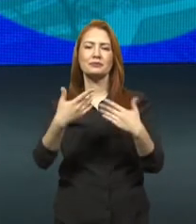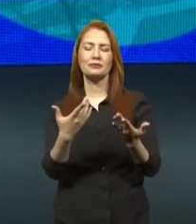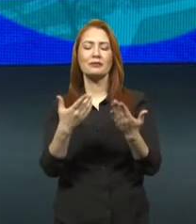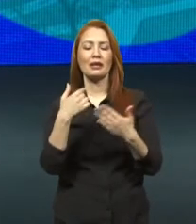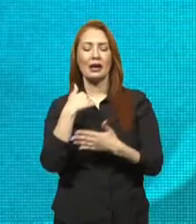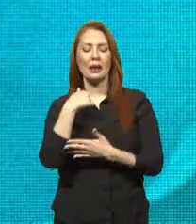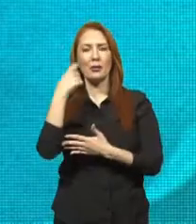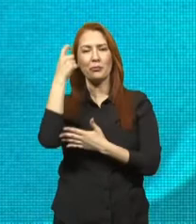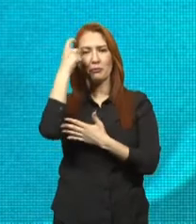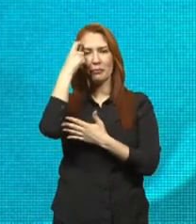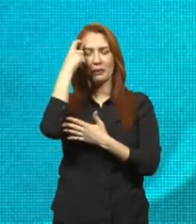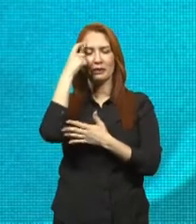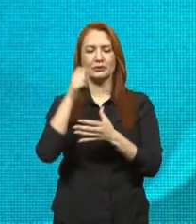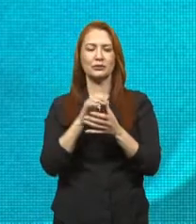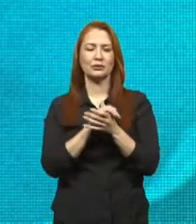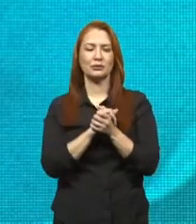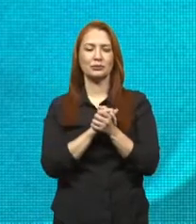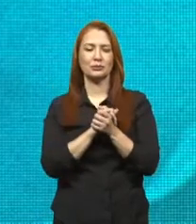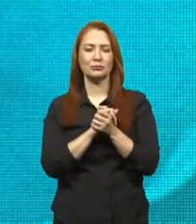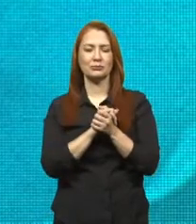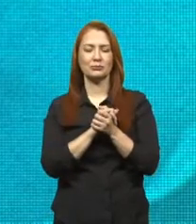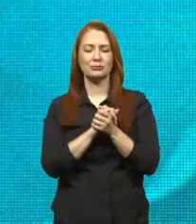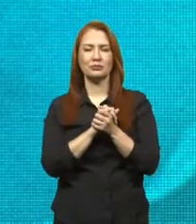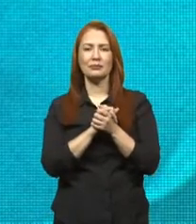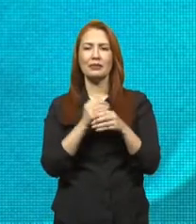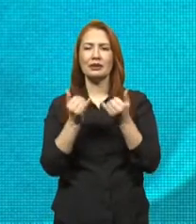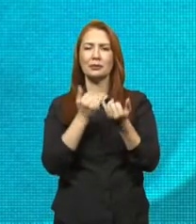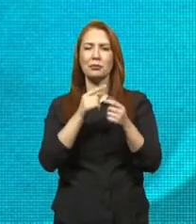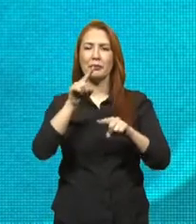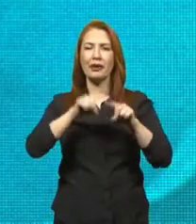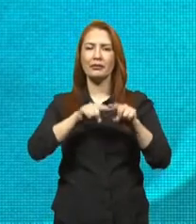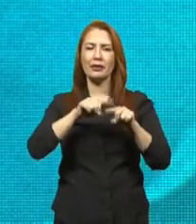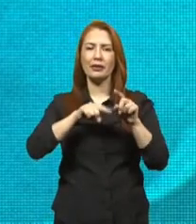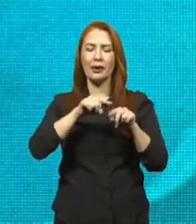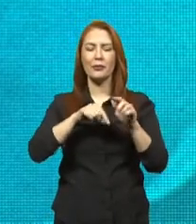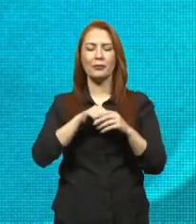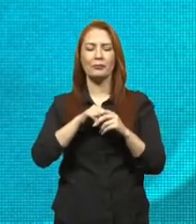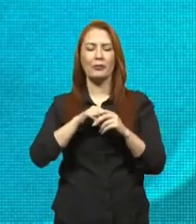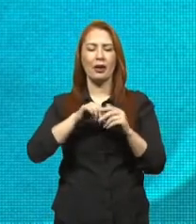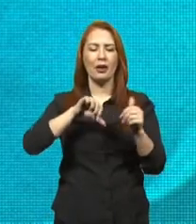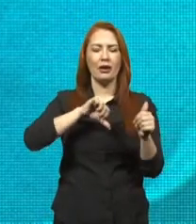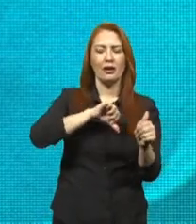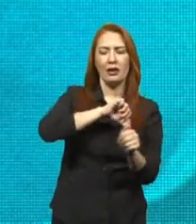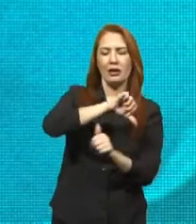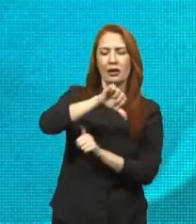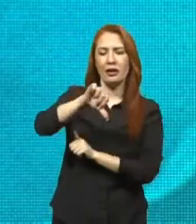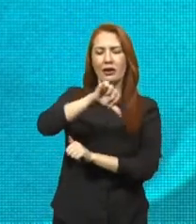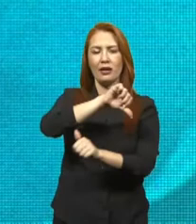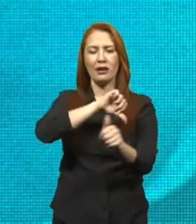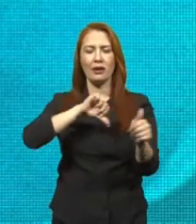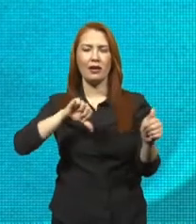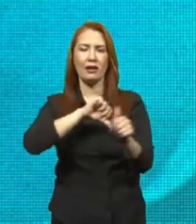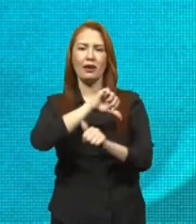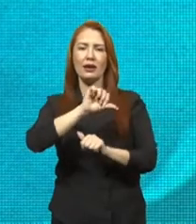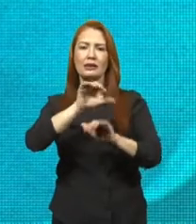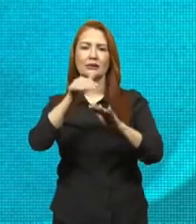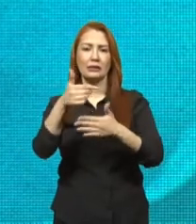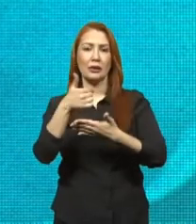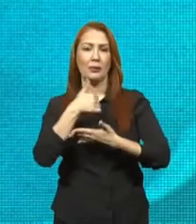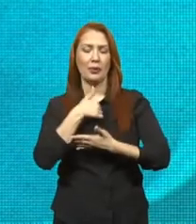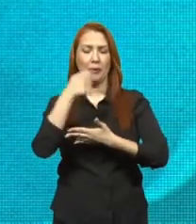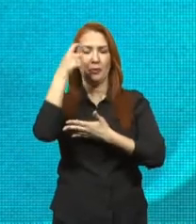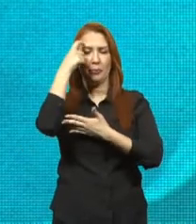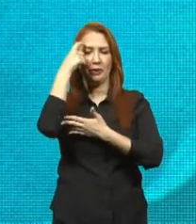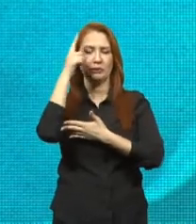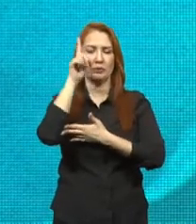na circularidade dos materiais, claro, é um conceito bastante amplo, né? Mas eu posso pensar que ele é feito